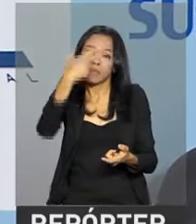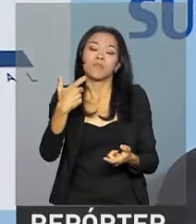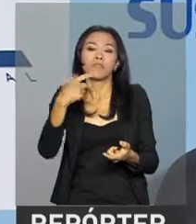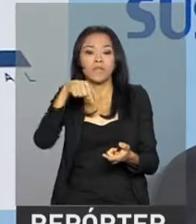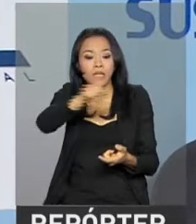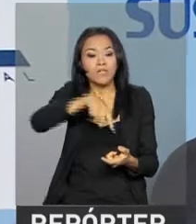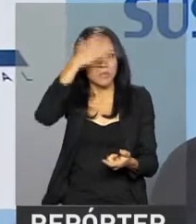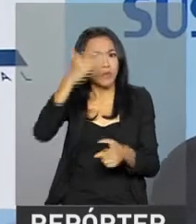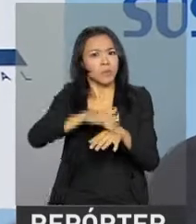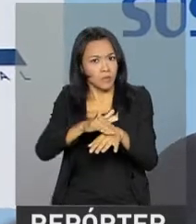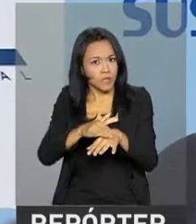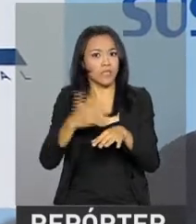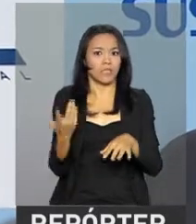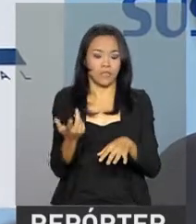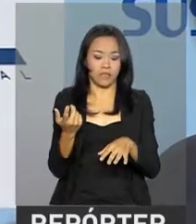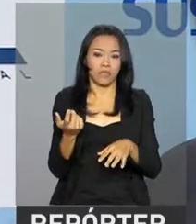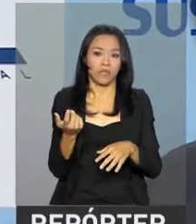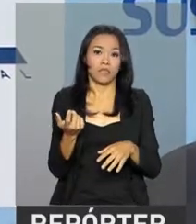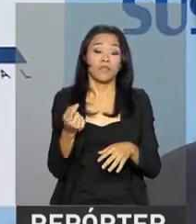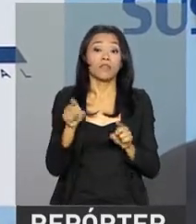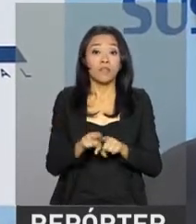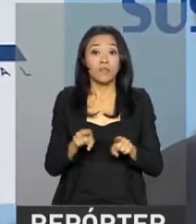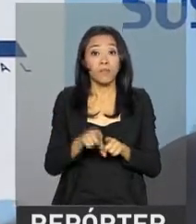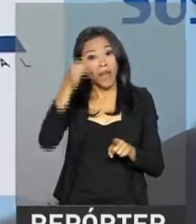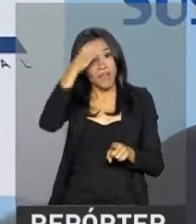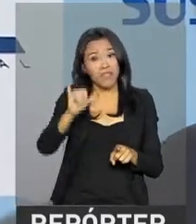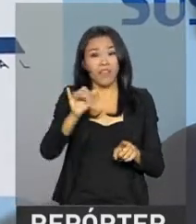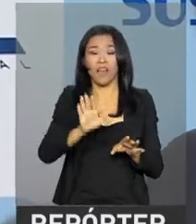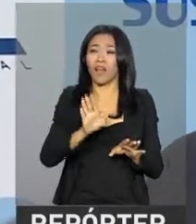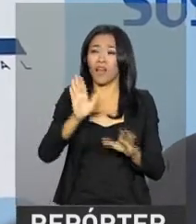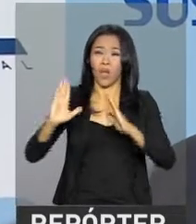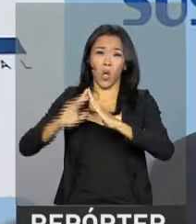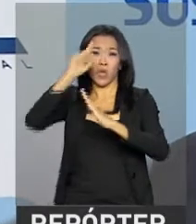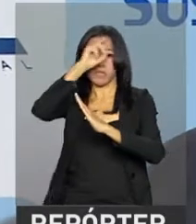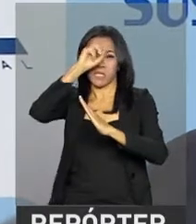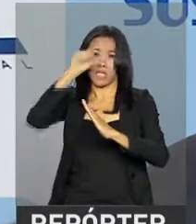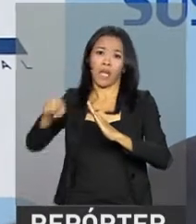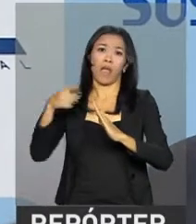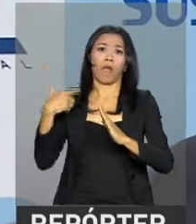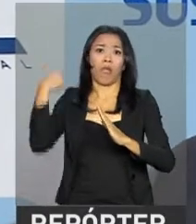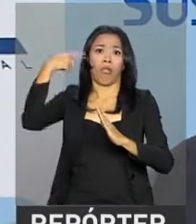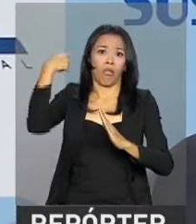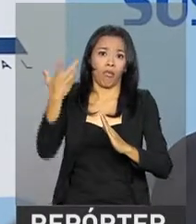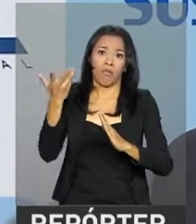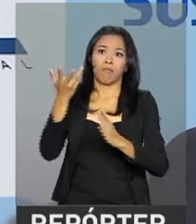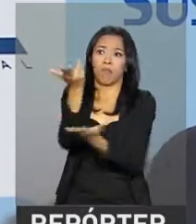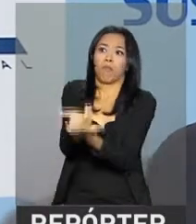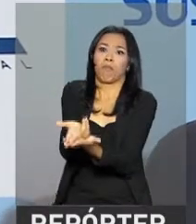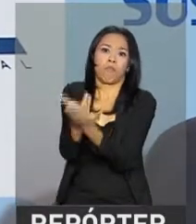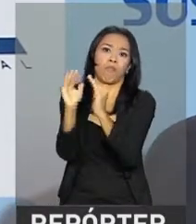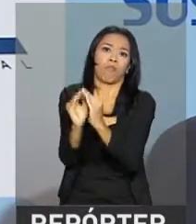desses doentes, para limitar a questão de hospitais psiquiátricos, ninguém mais vai morar em manicômio. As